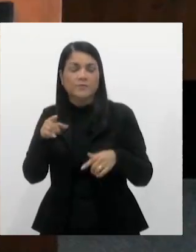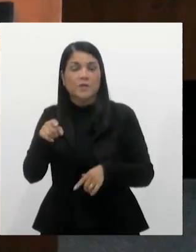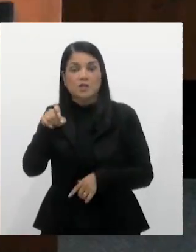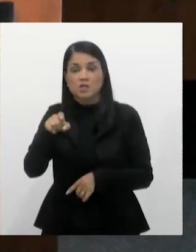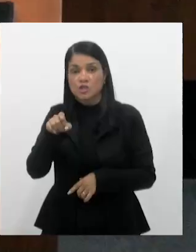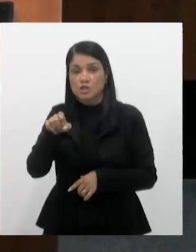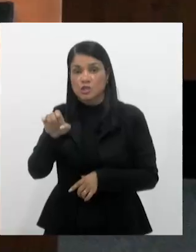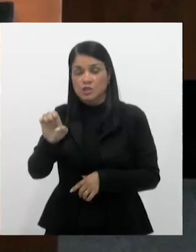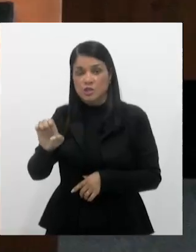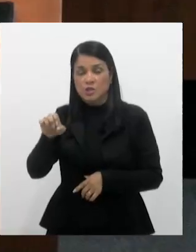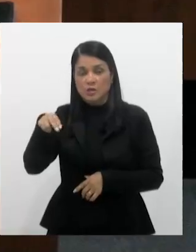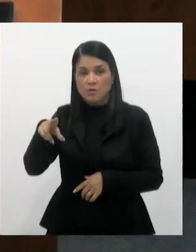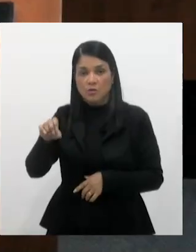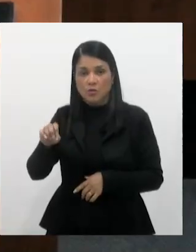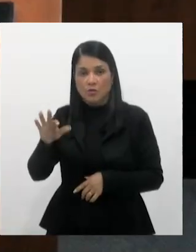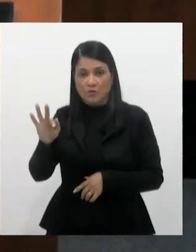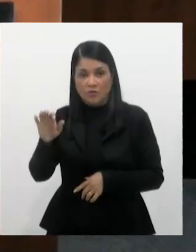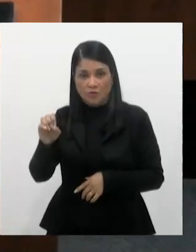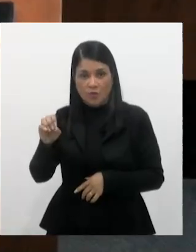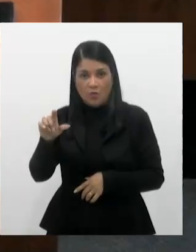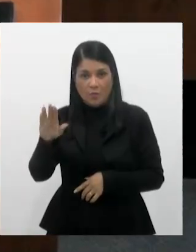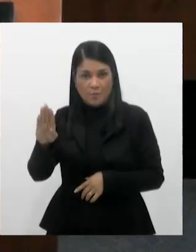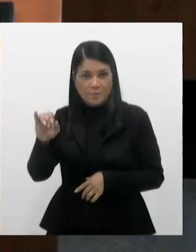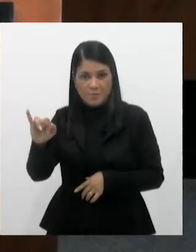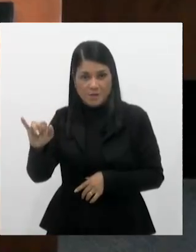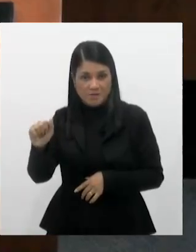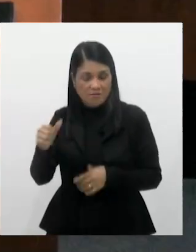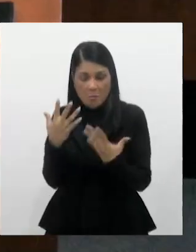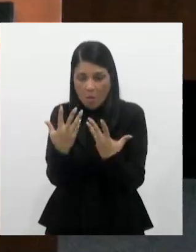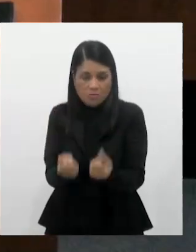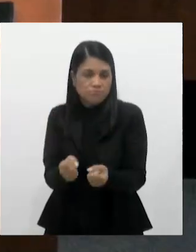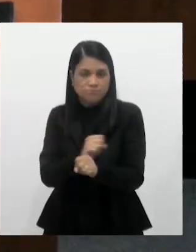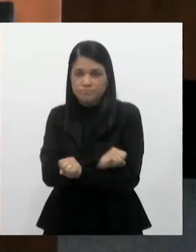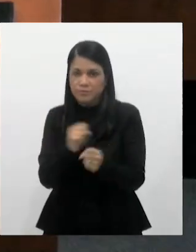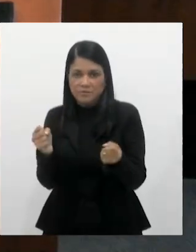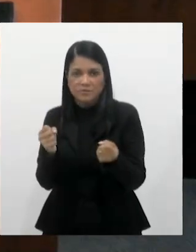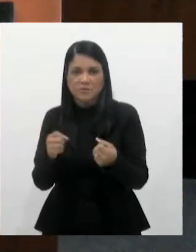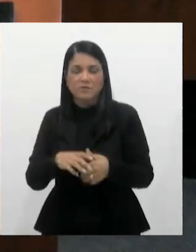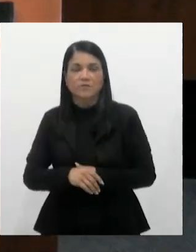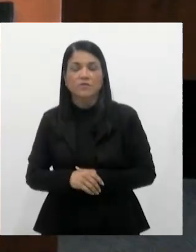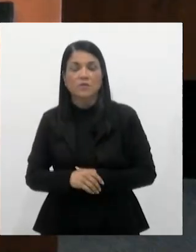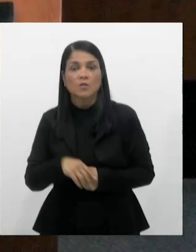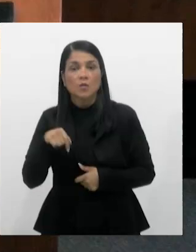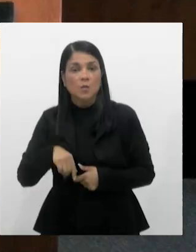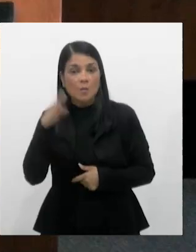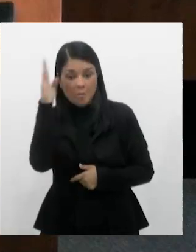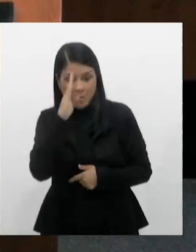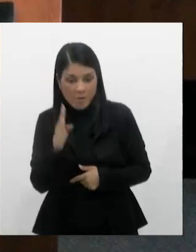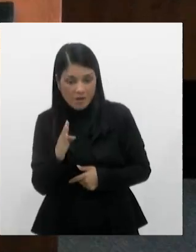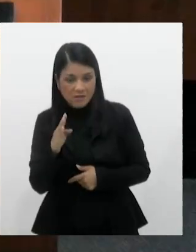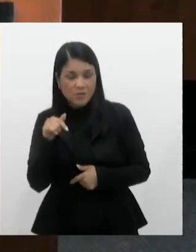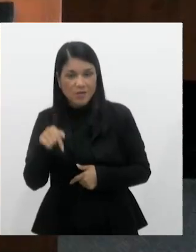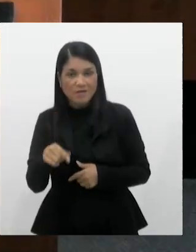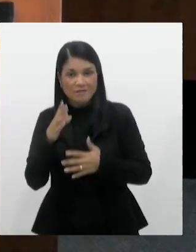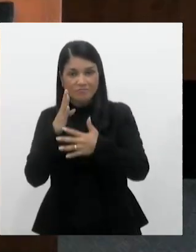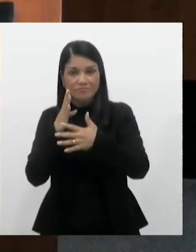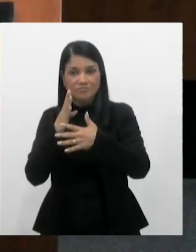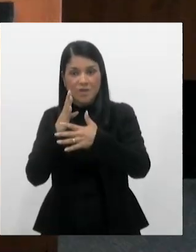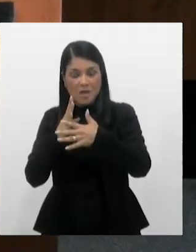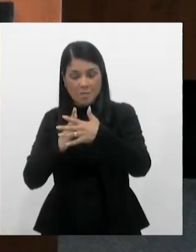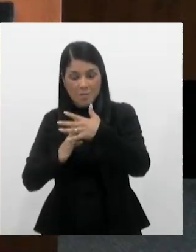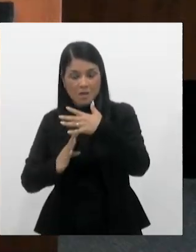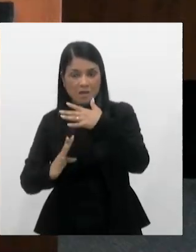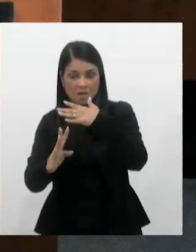xenofobia é inaceitável, ainda mais sendo o Brasil uma terra de imigrantes,